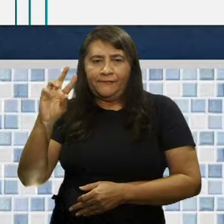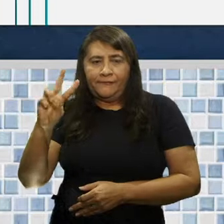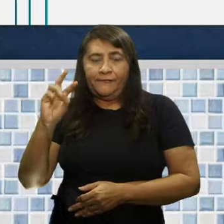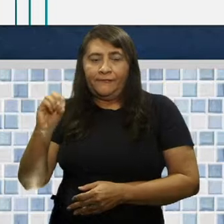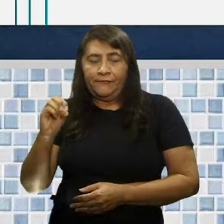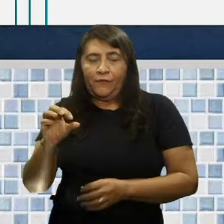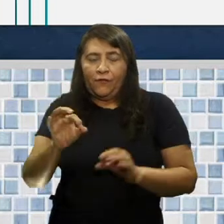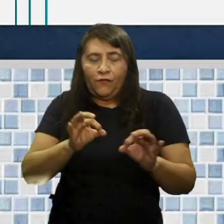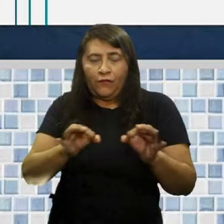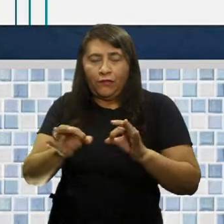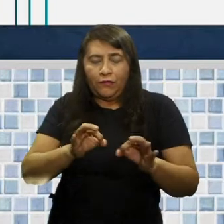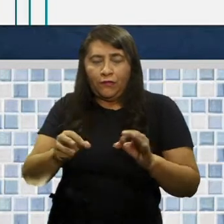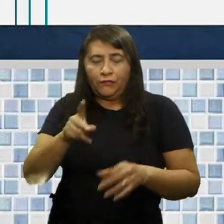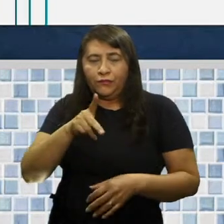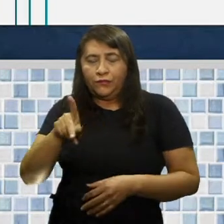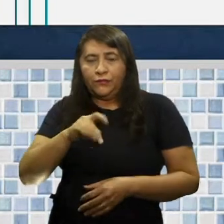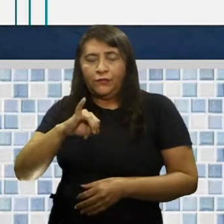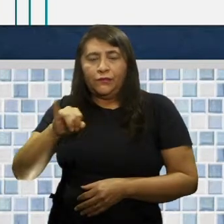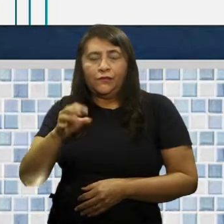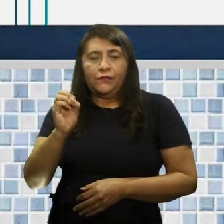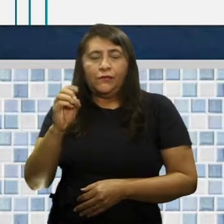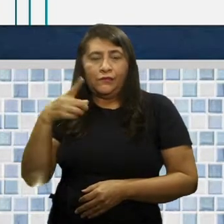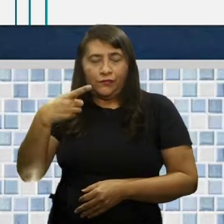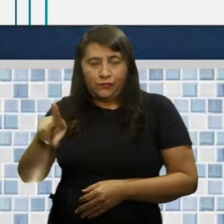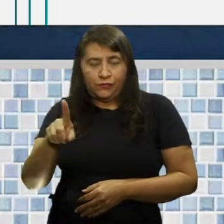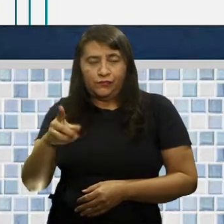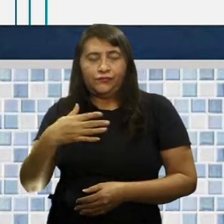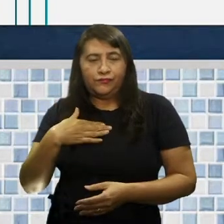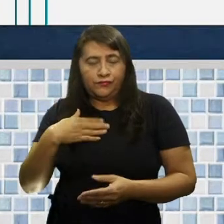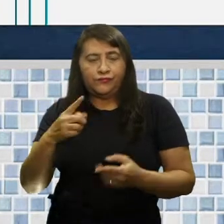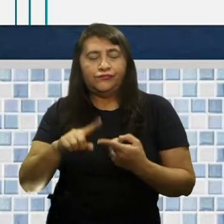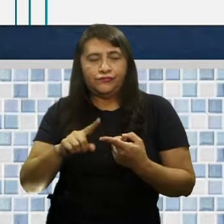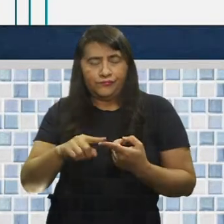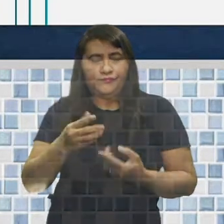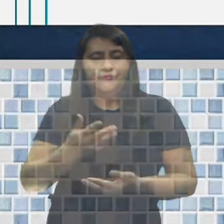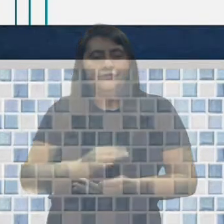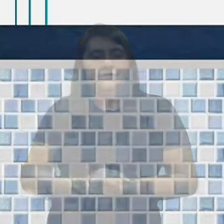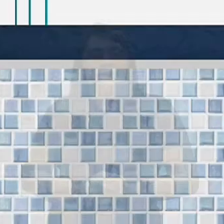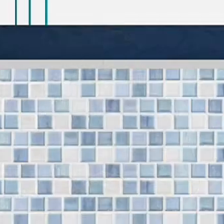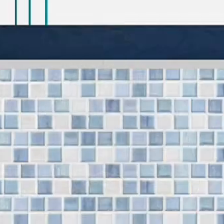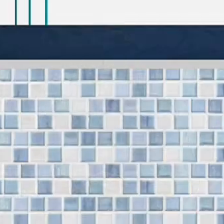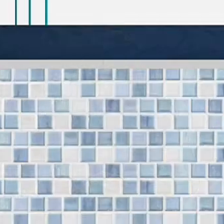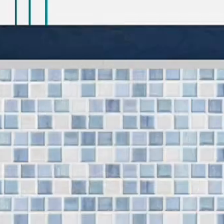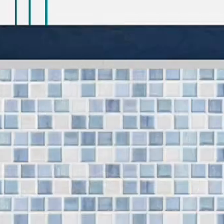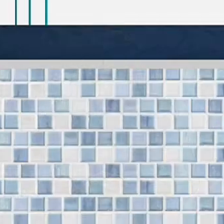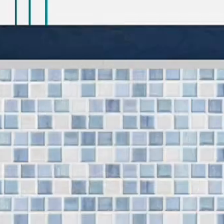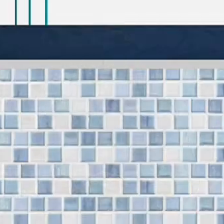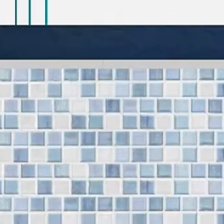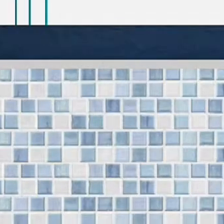Essa aula foi preparada pelo professor João Pedro e por mim também. Então vamos lá.